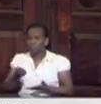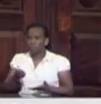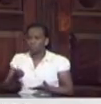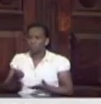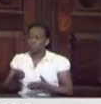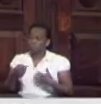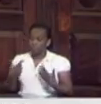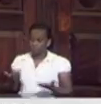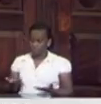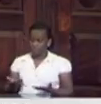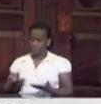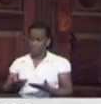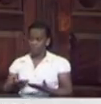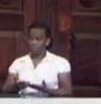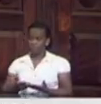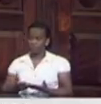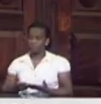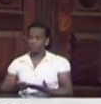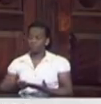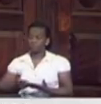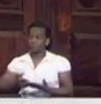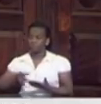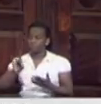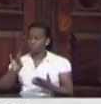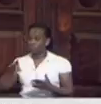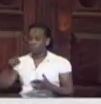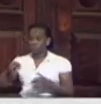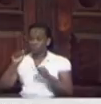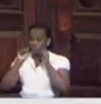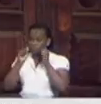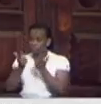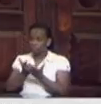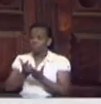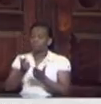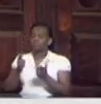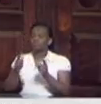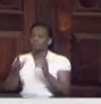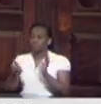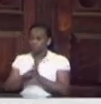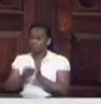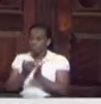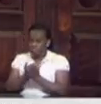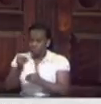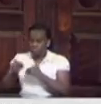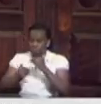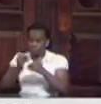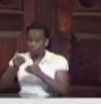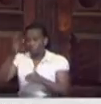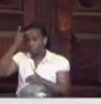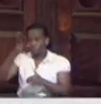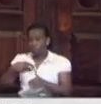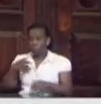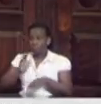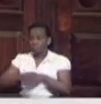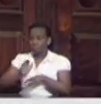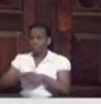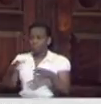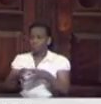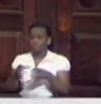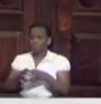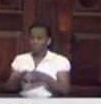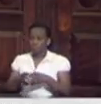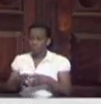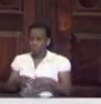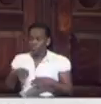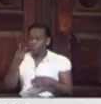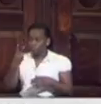Esse ponto, só o Legislativo tem avançado, e por iniciativa própria. As